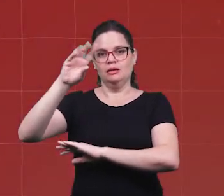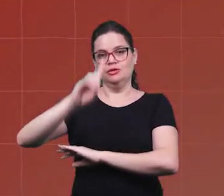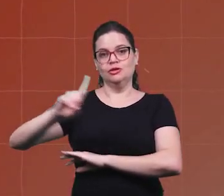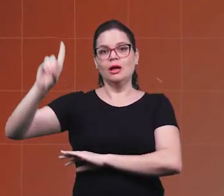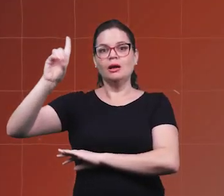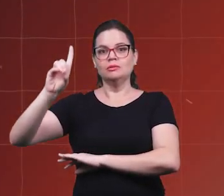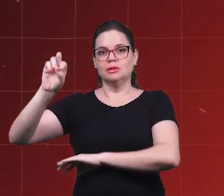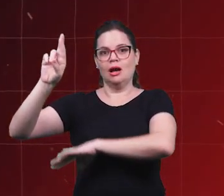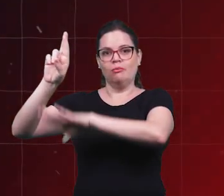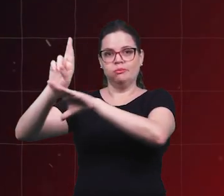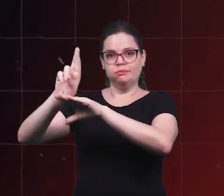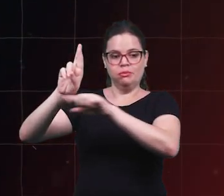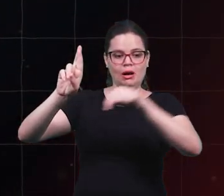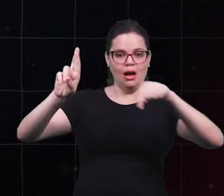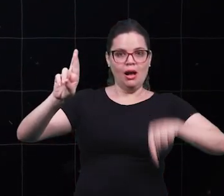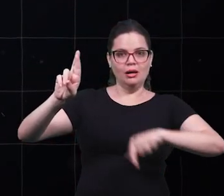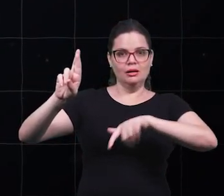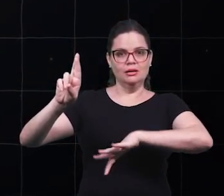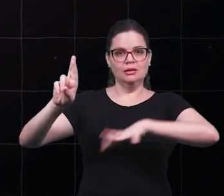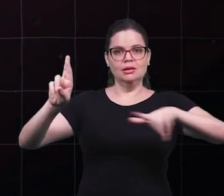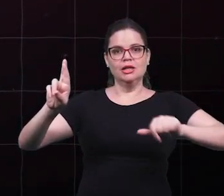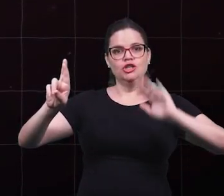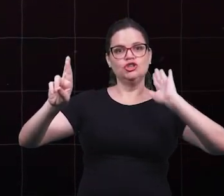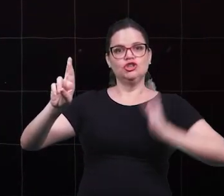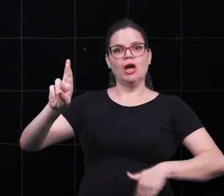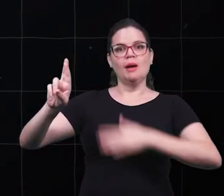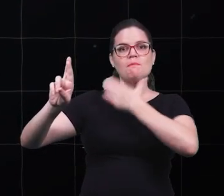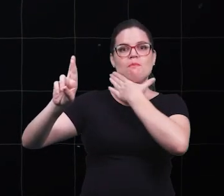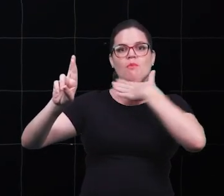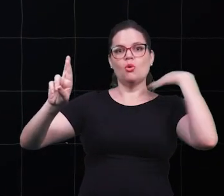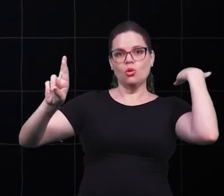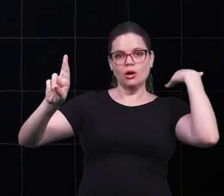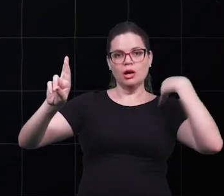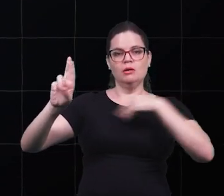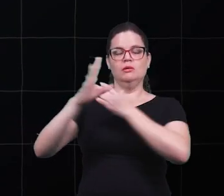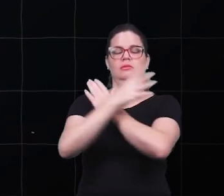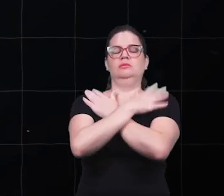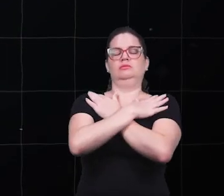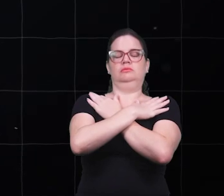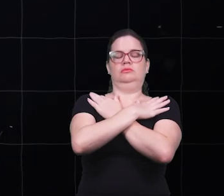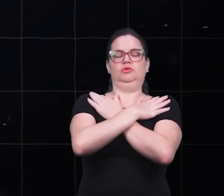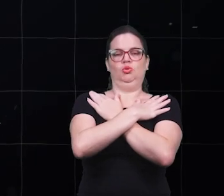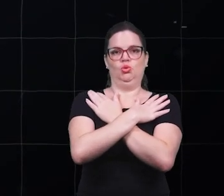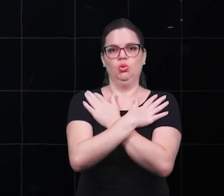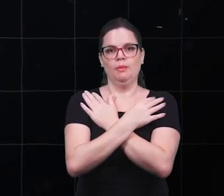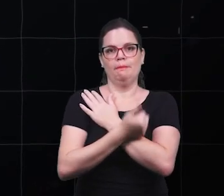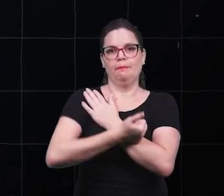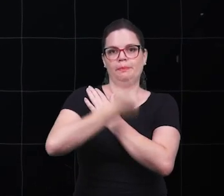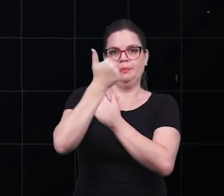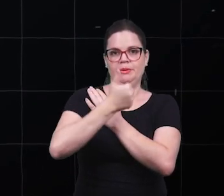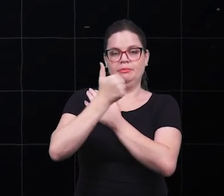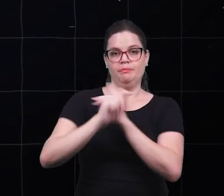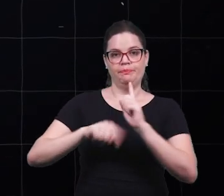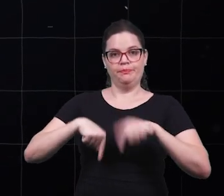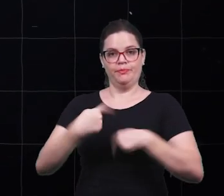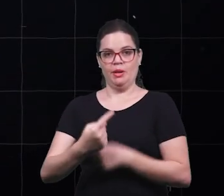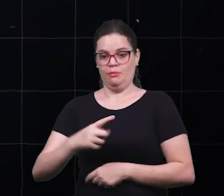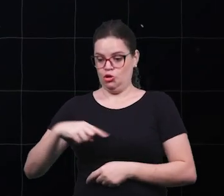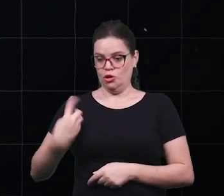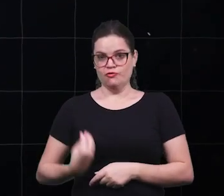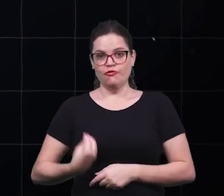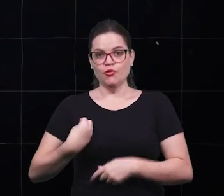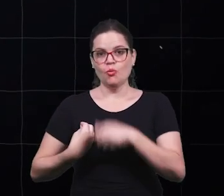Cristo ressuscitarão primeiro. E continua dizendo assim: depois nós que ficarmos